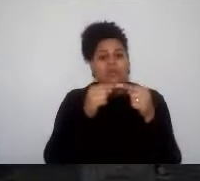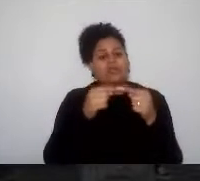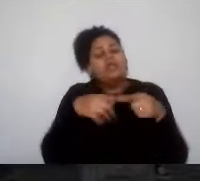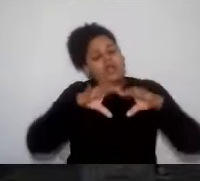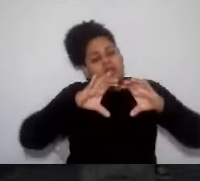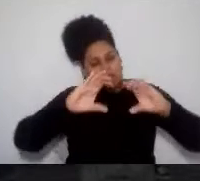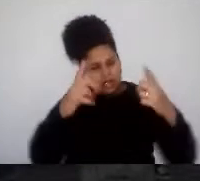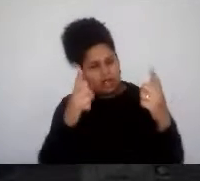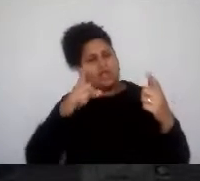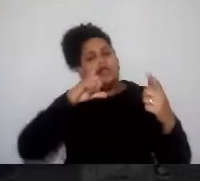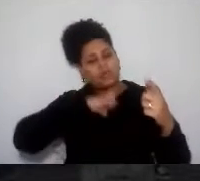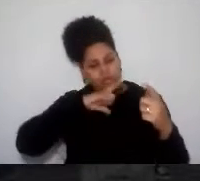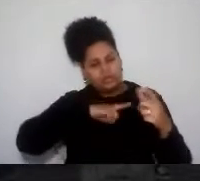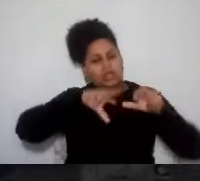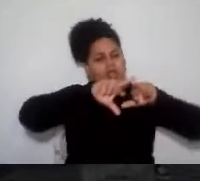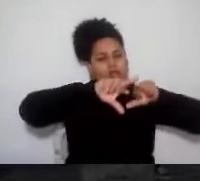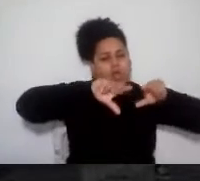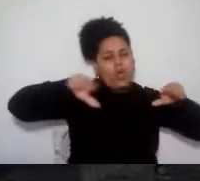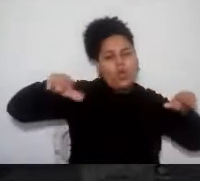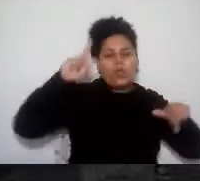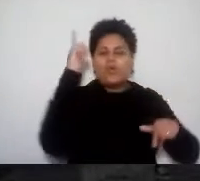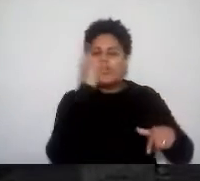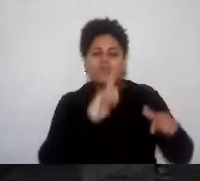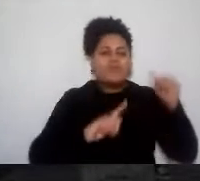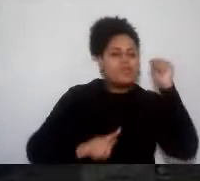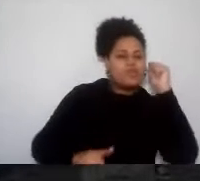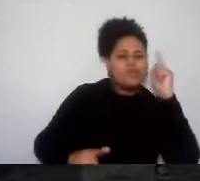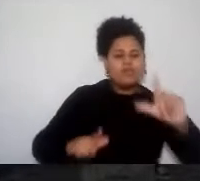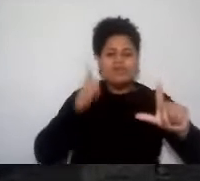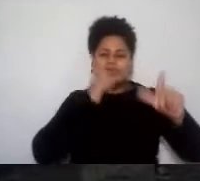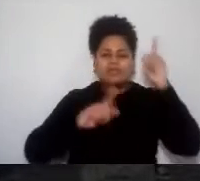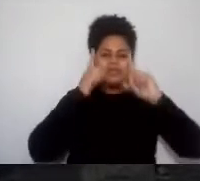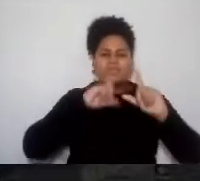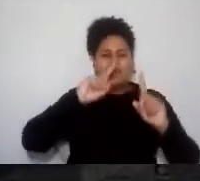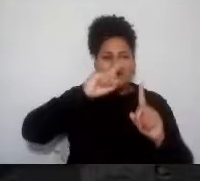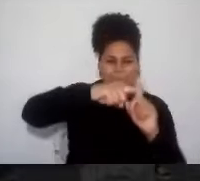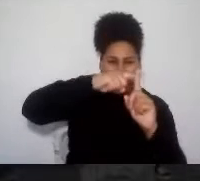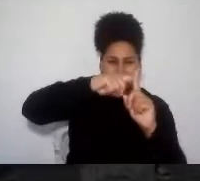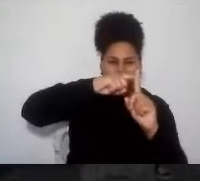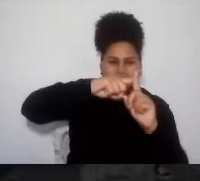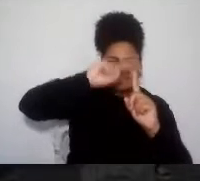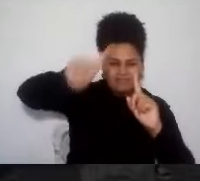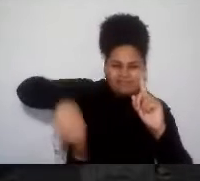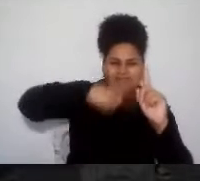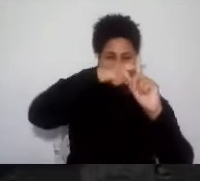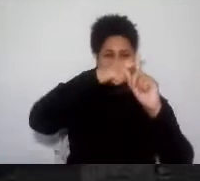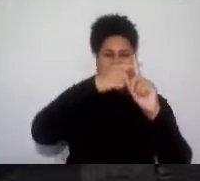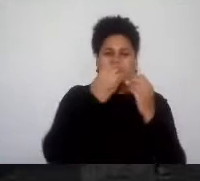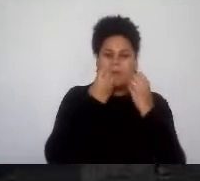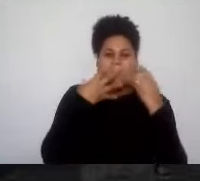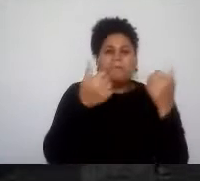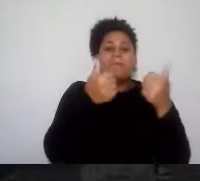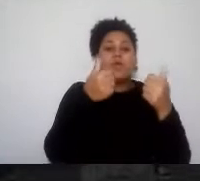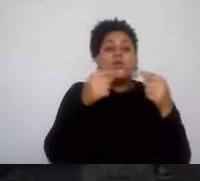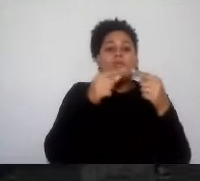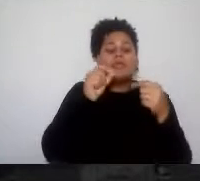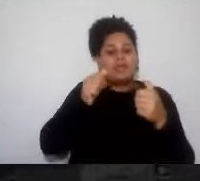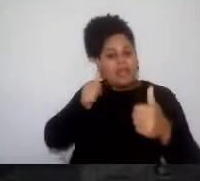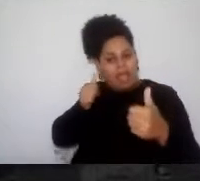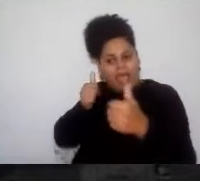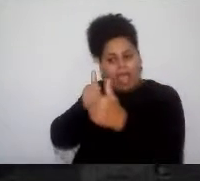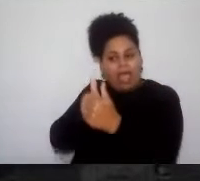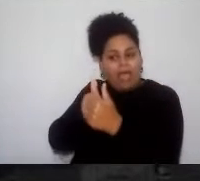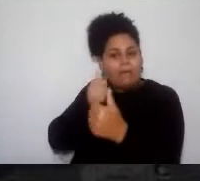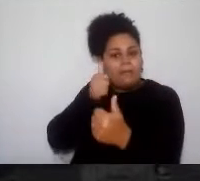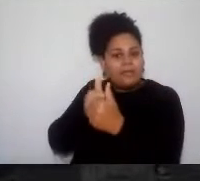resultados positivos, é a aproximação dos sindicatos com as bases que